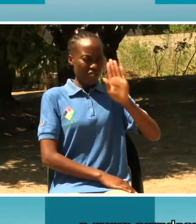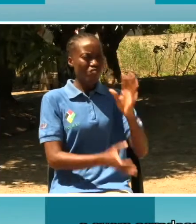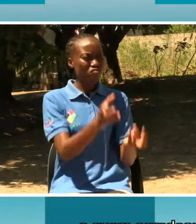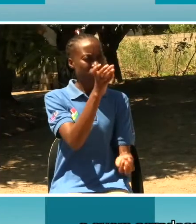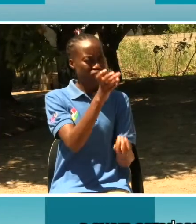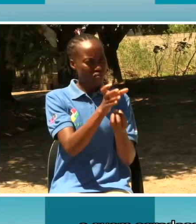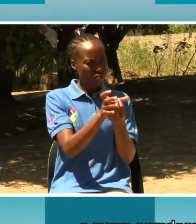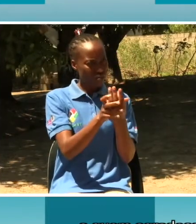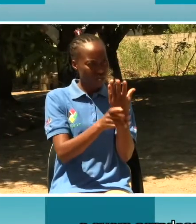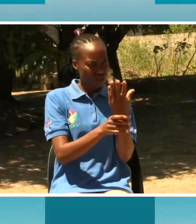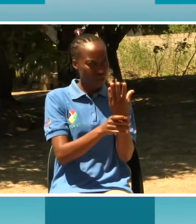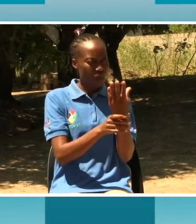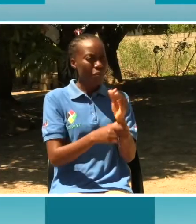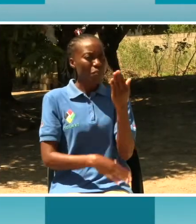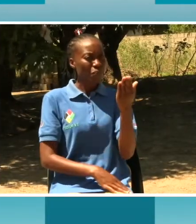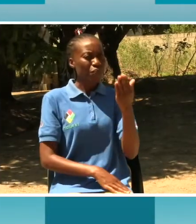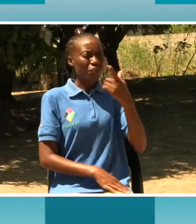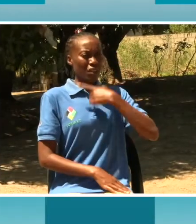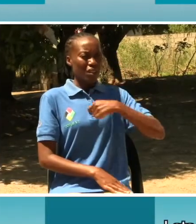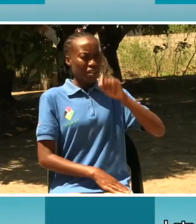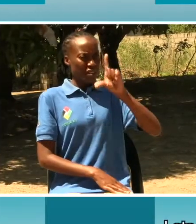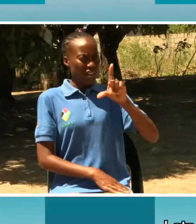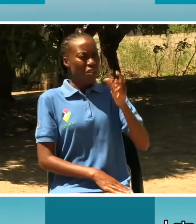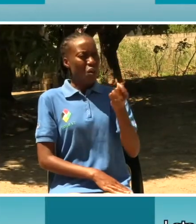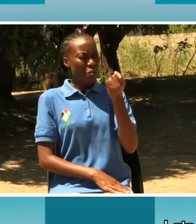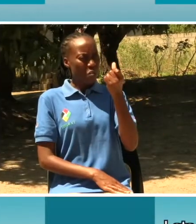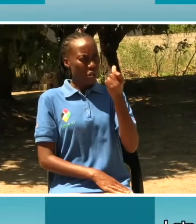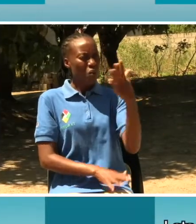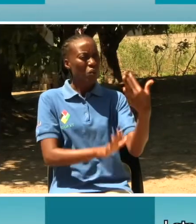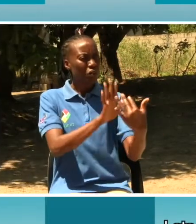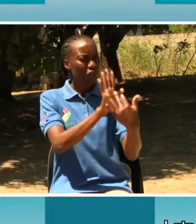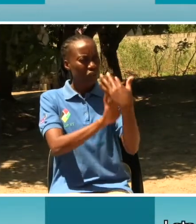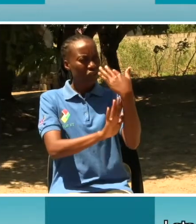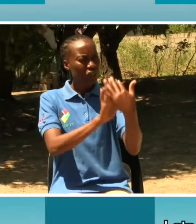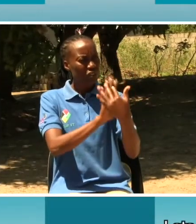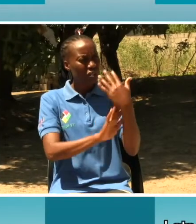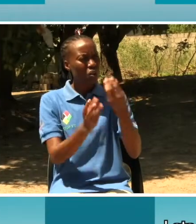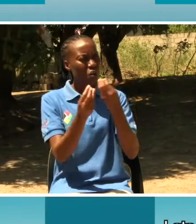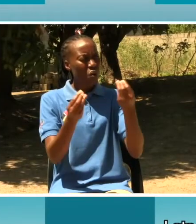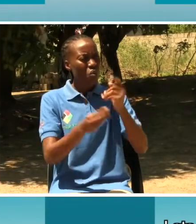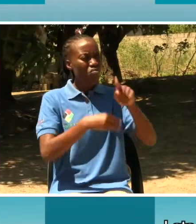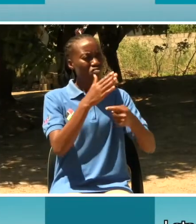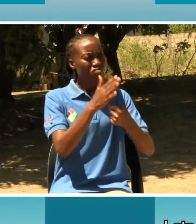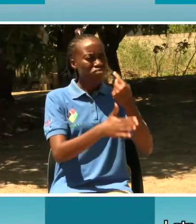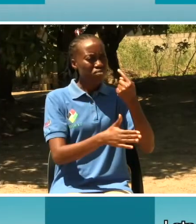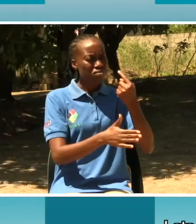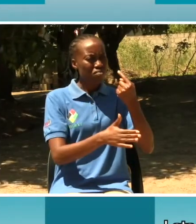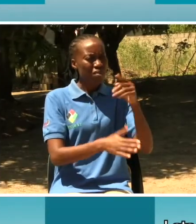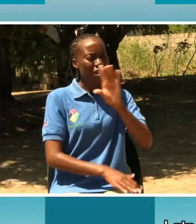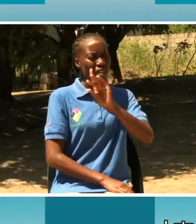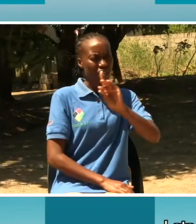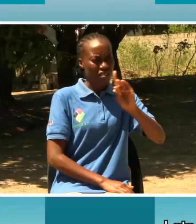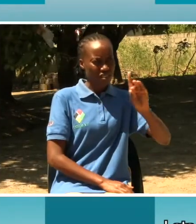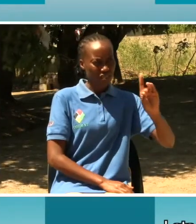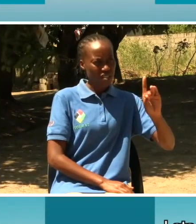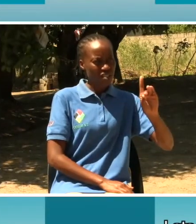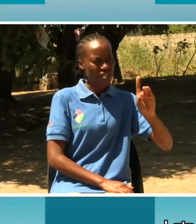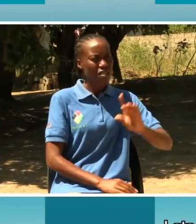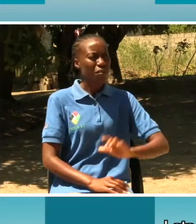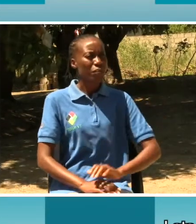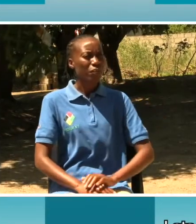ideia de criar a mesma agremiação. Leta, conta-nos um pouco como é que adquiriu a